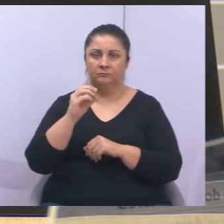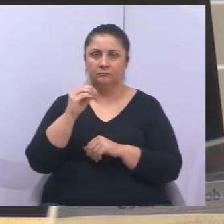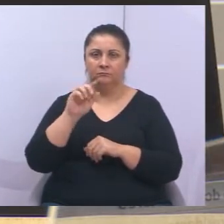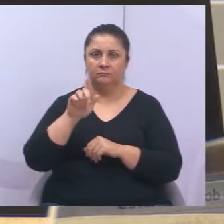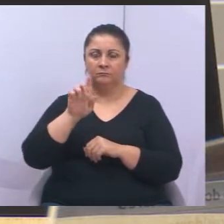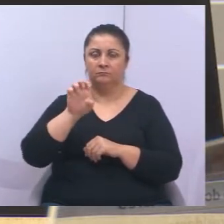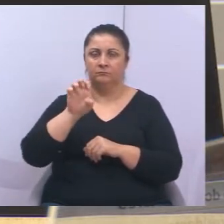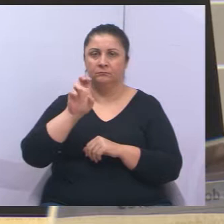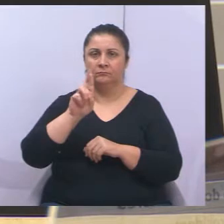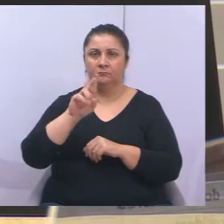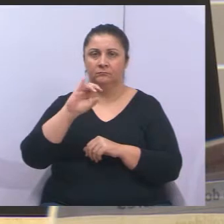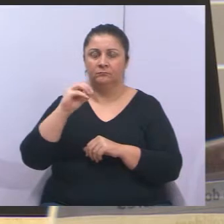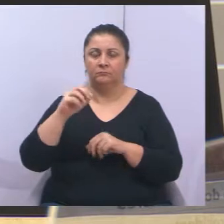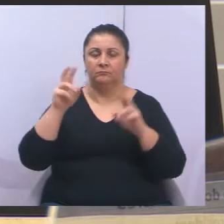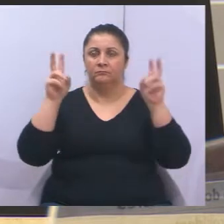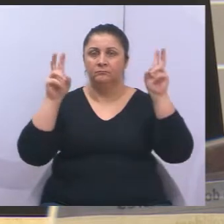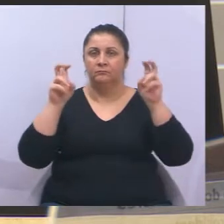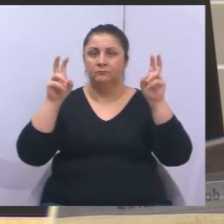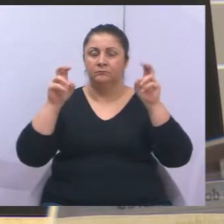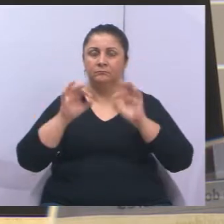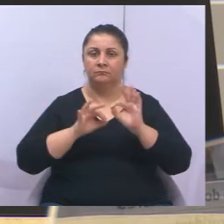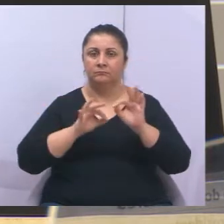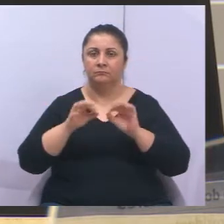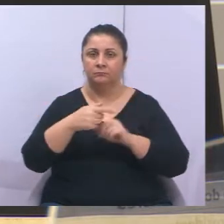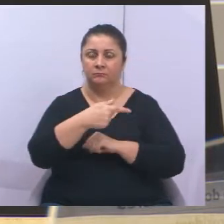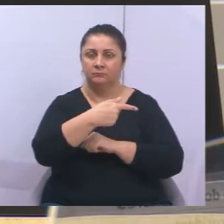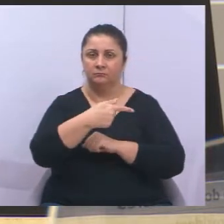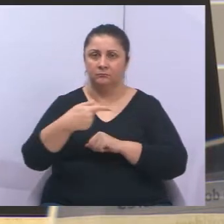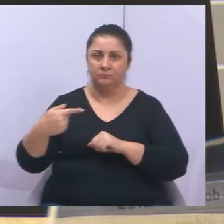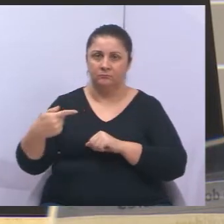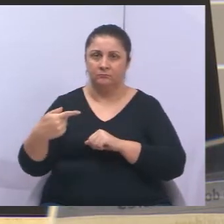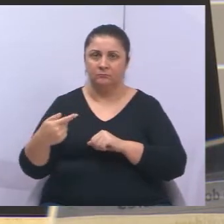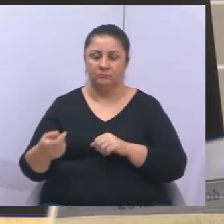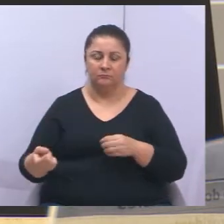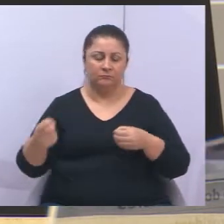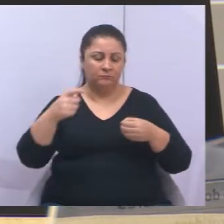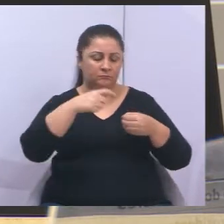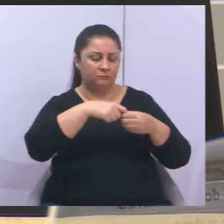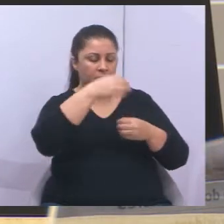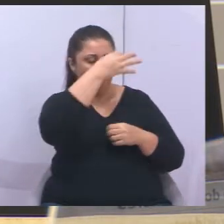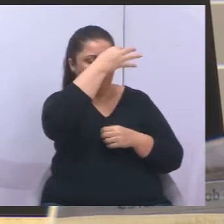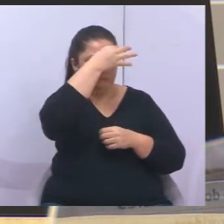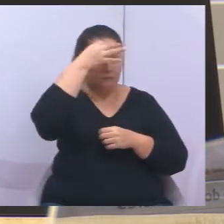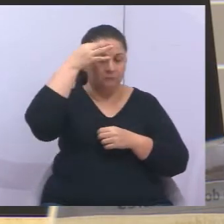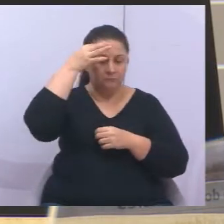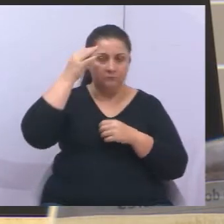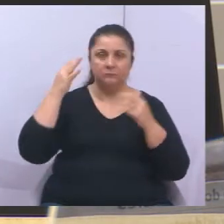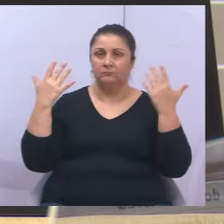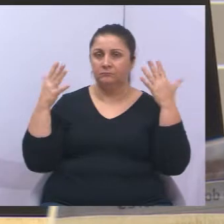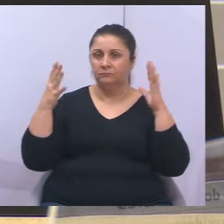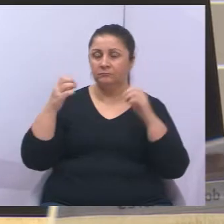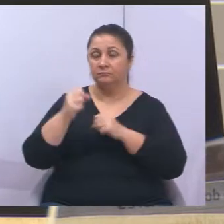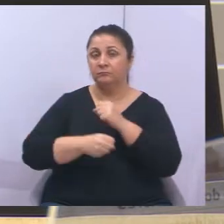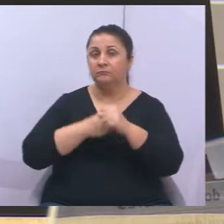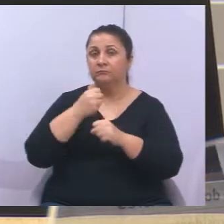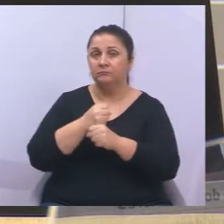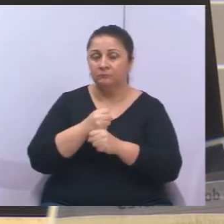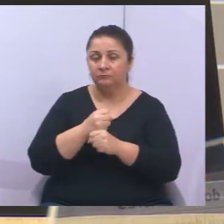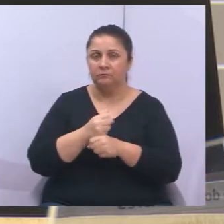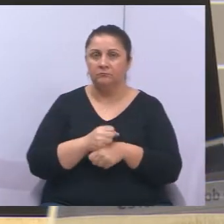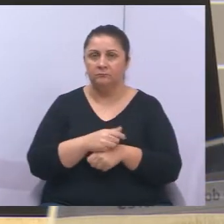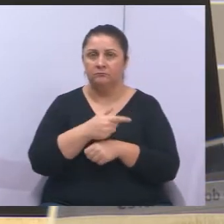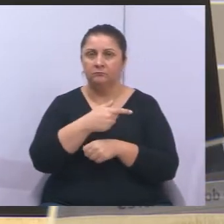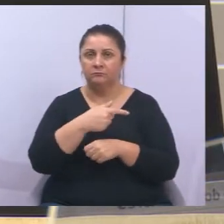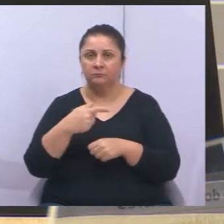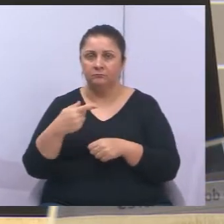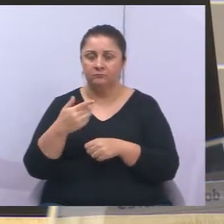Timóteo. Assunto, institui a semana de volta à inocência, a ser comemorada anualmente na semana que antecede